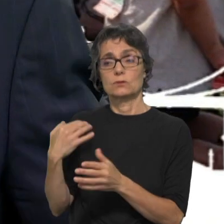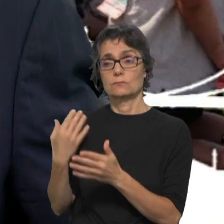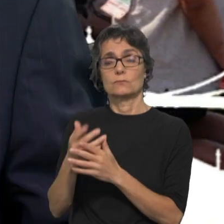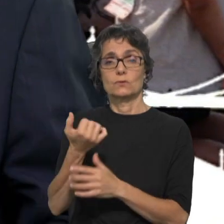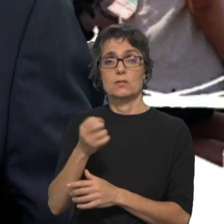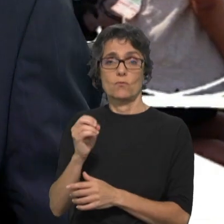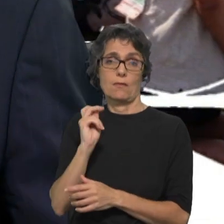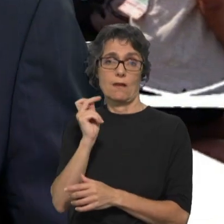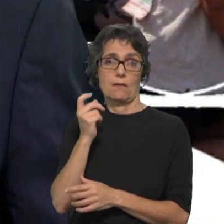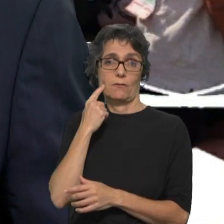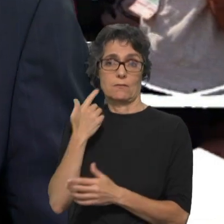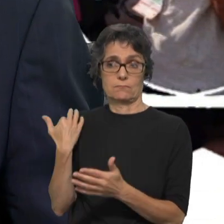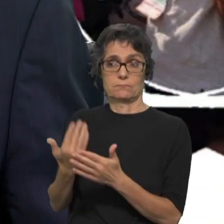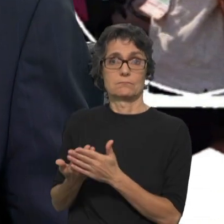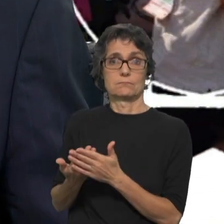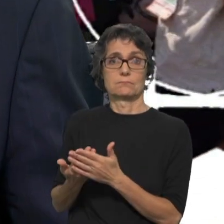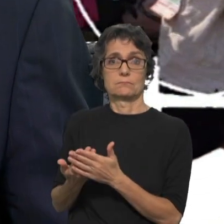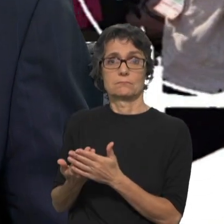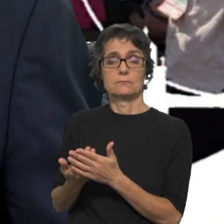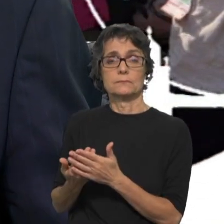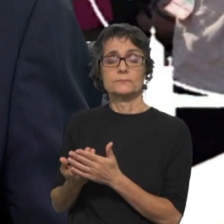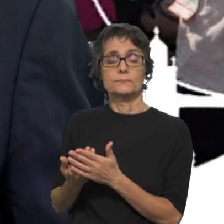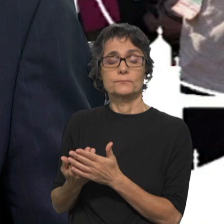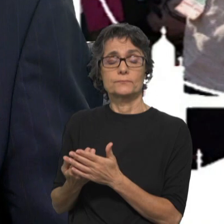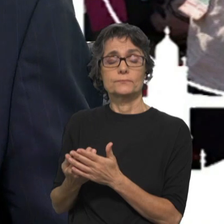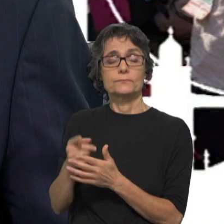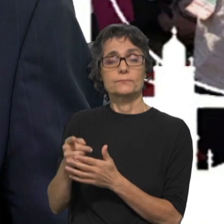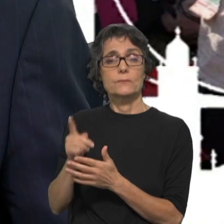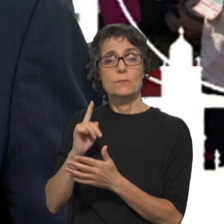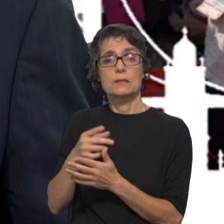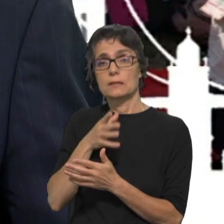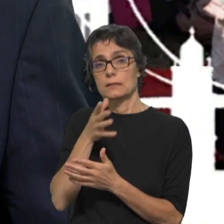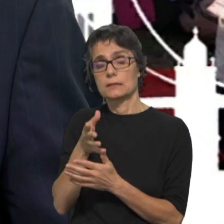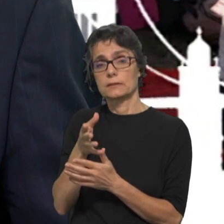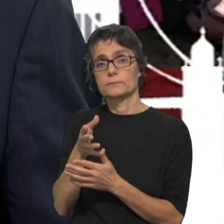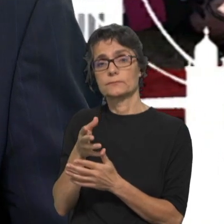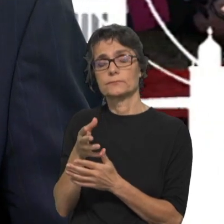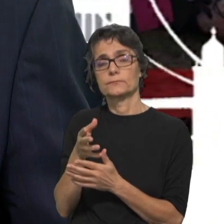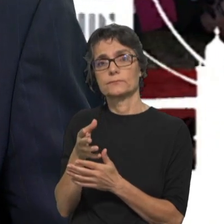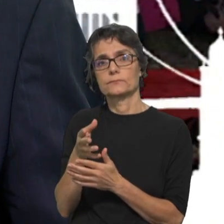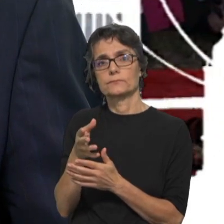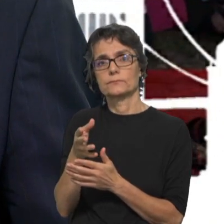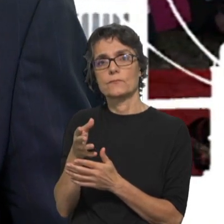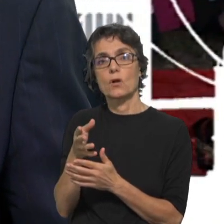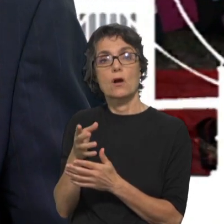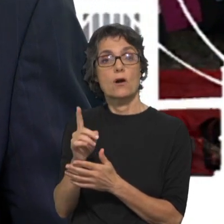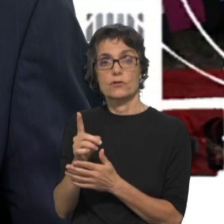porque é desse período que estamos fundamentalmente a falar, e eu penso que este é um aspecto muito importante. Naturalmente,